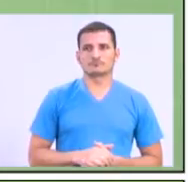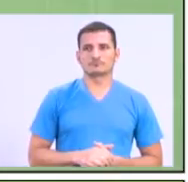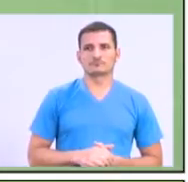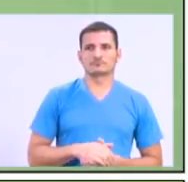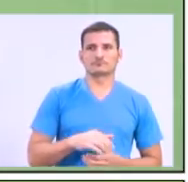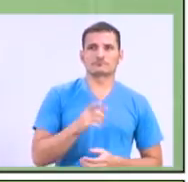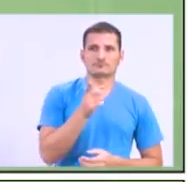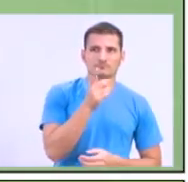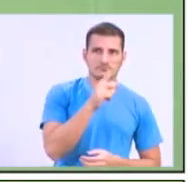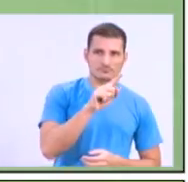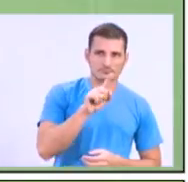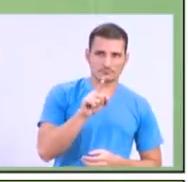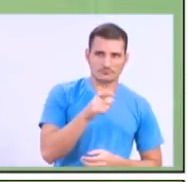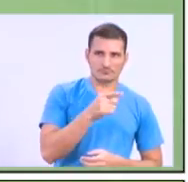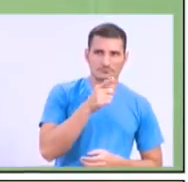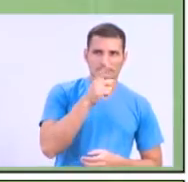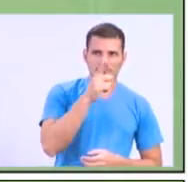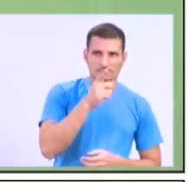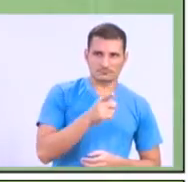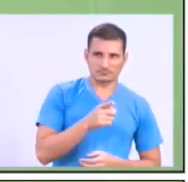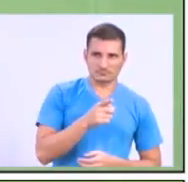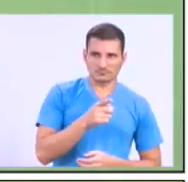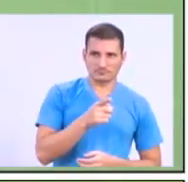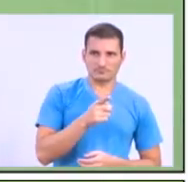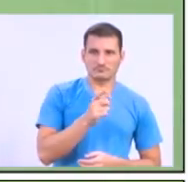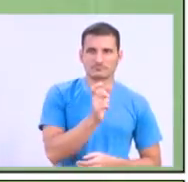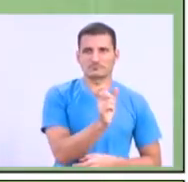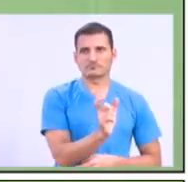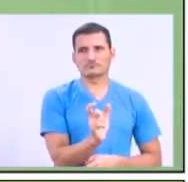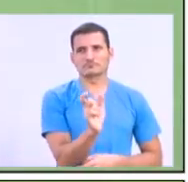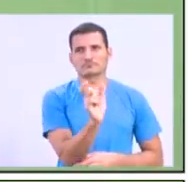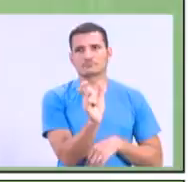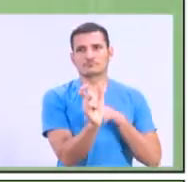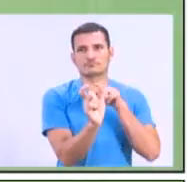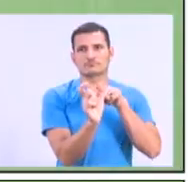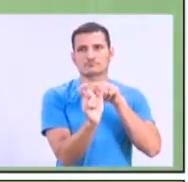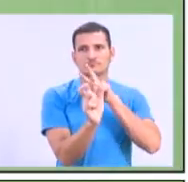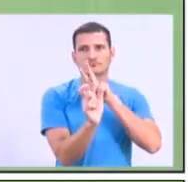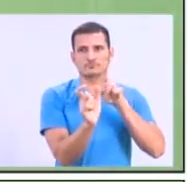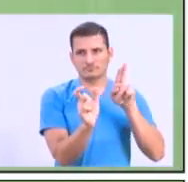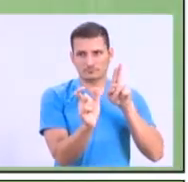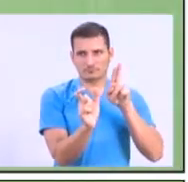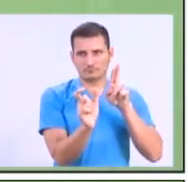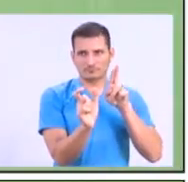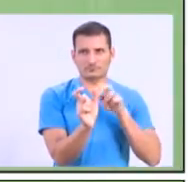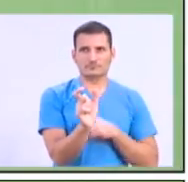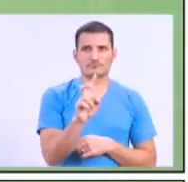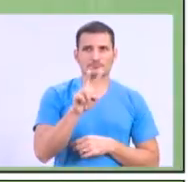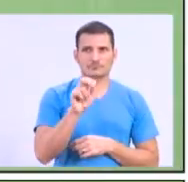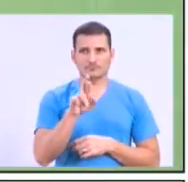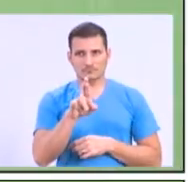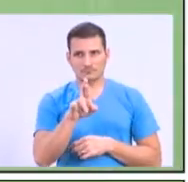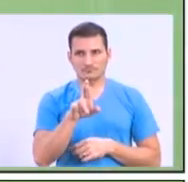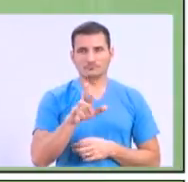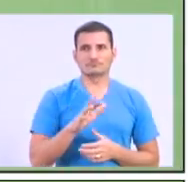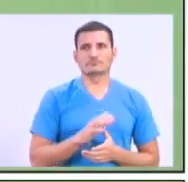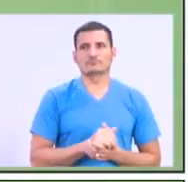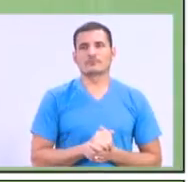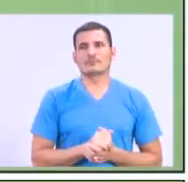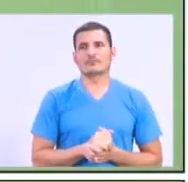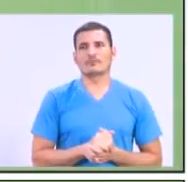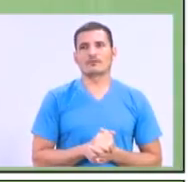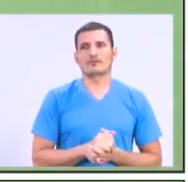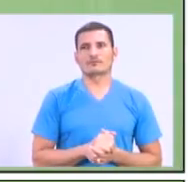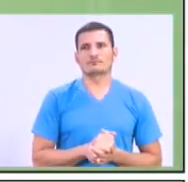cifrão, certo? E o nome da variável, certo? Lembrem-se, o